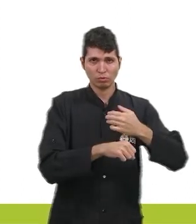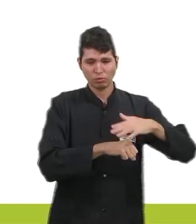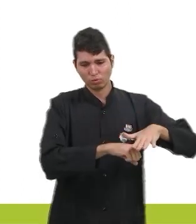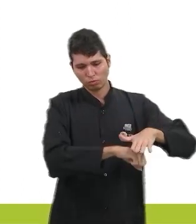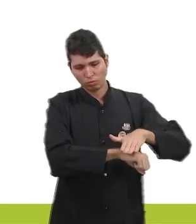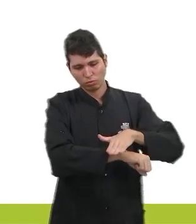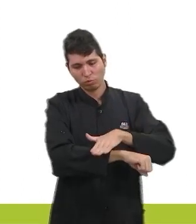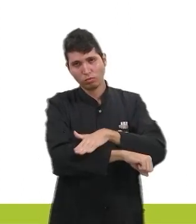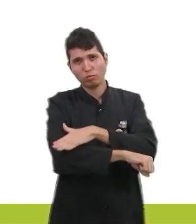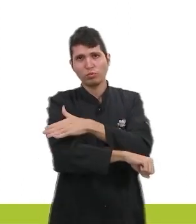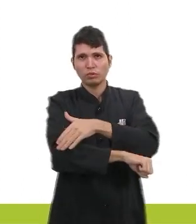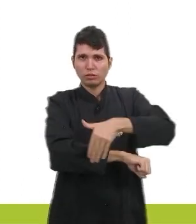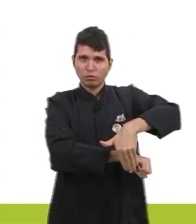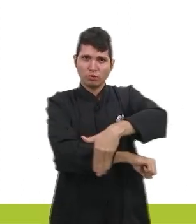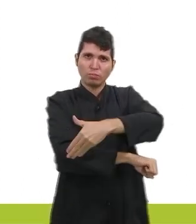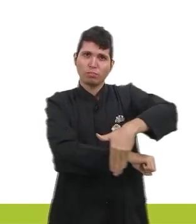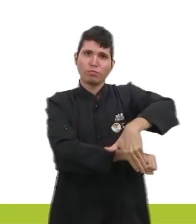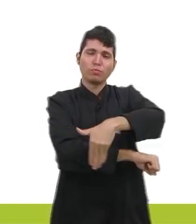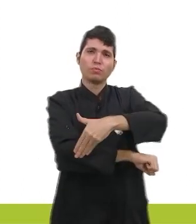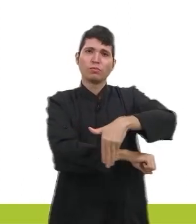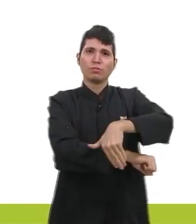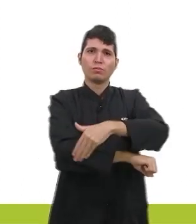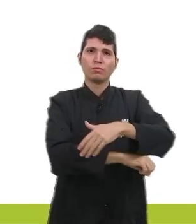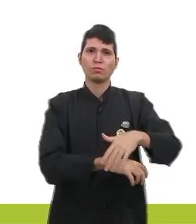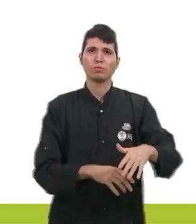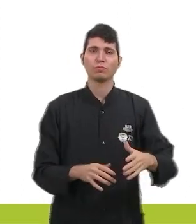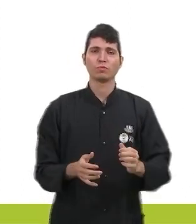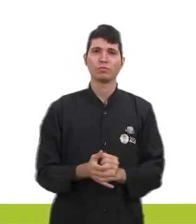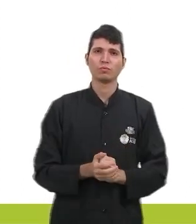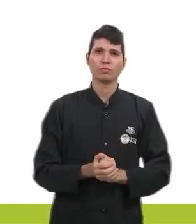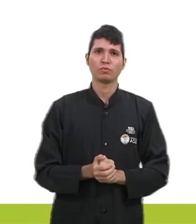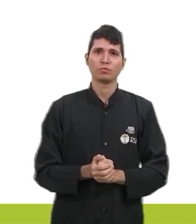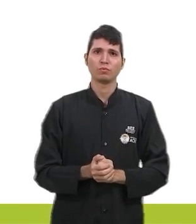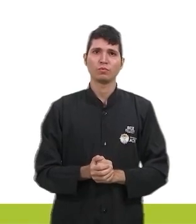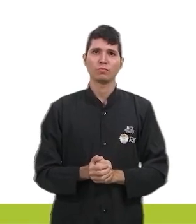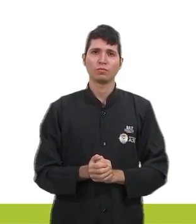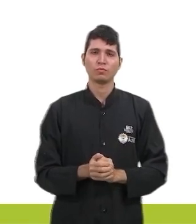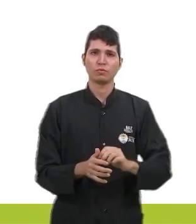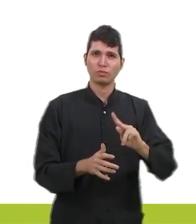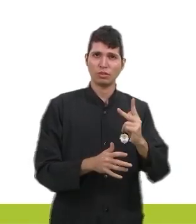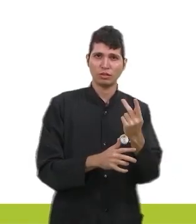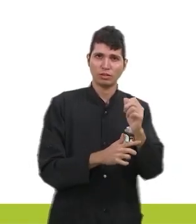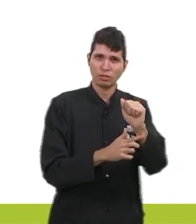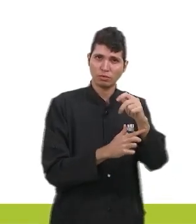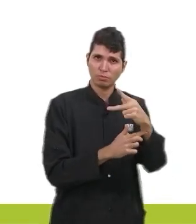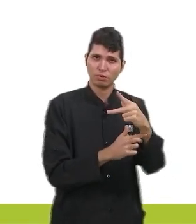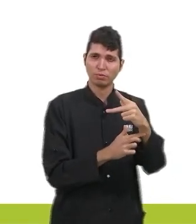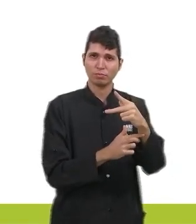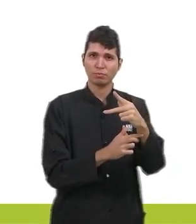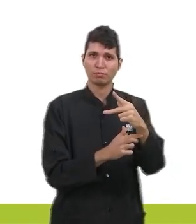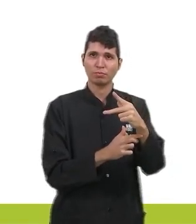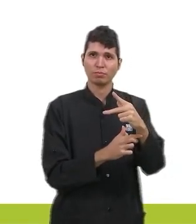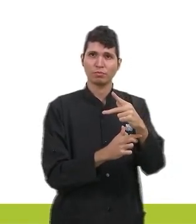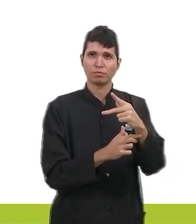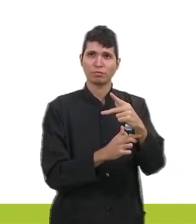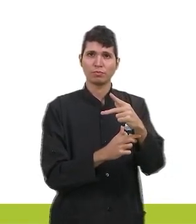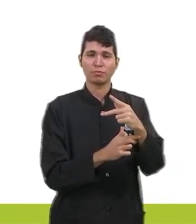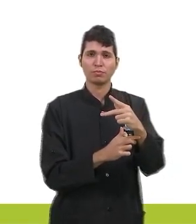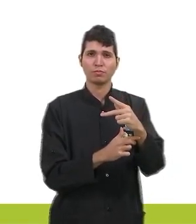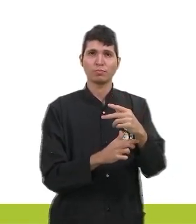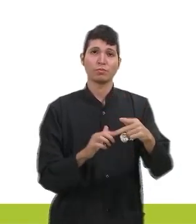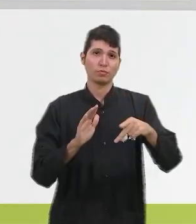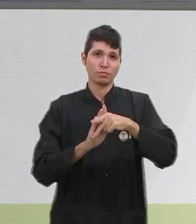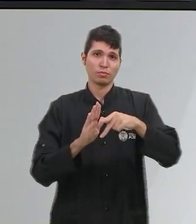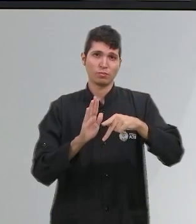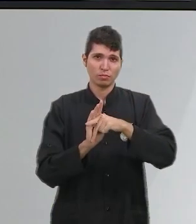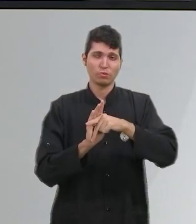pavimentação. De acordo com o texto, um exemplo de agente HAP é o. Então, o próprio